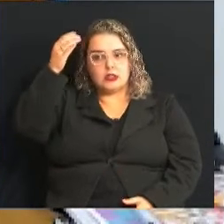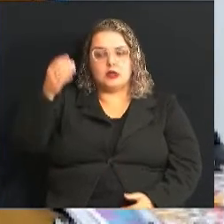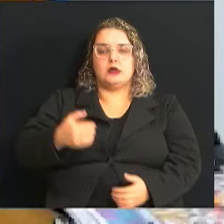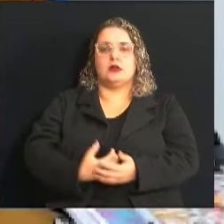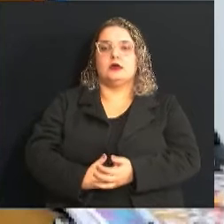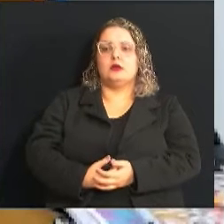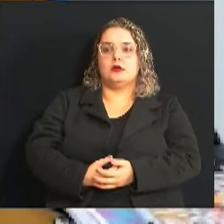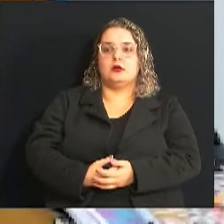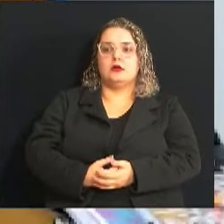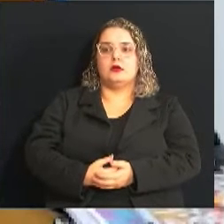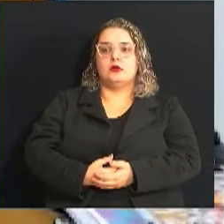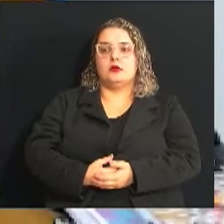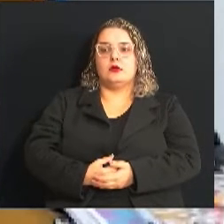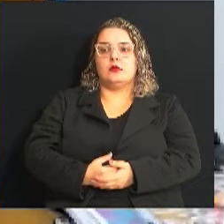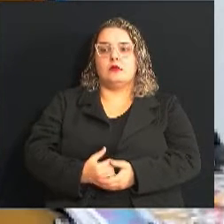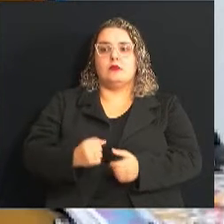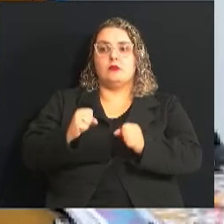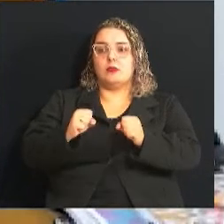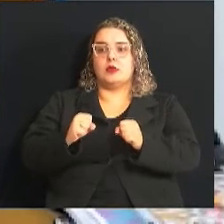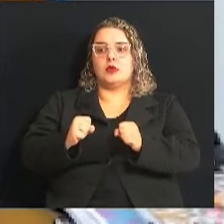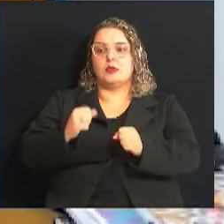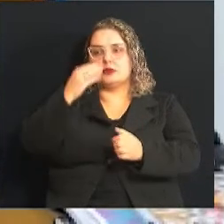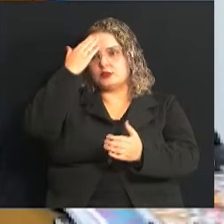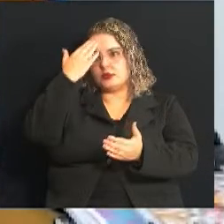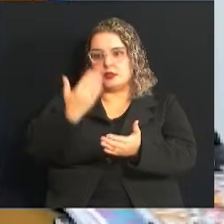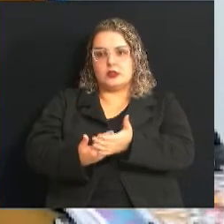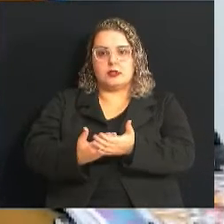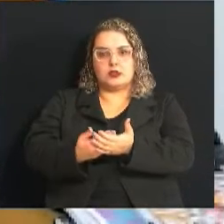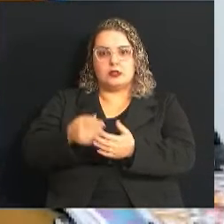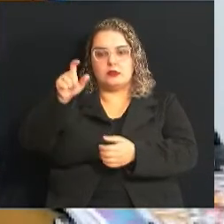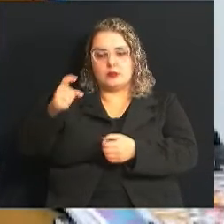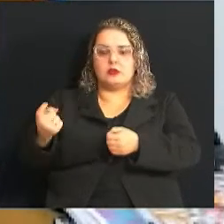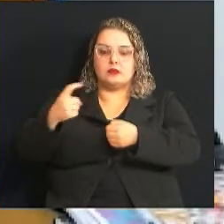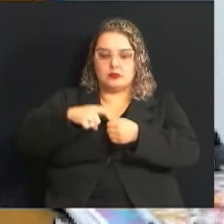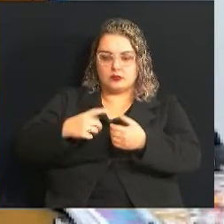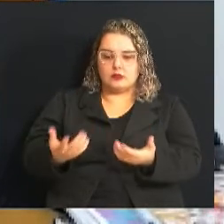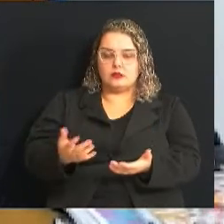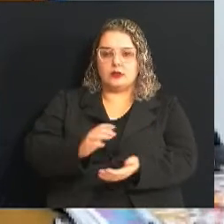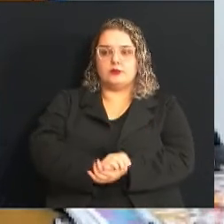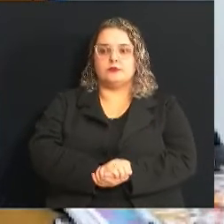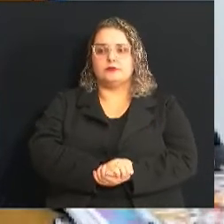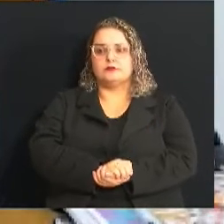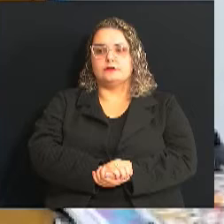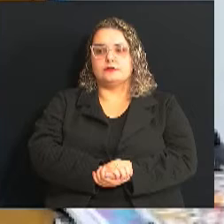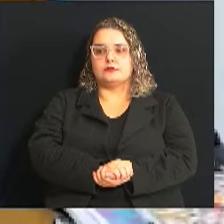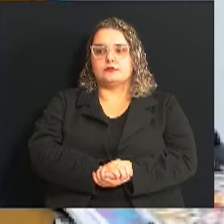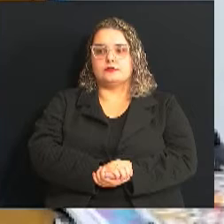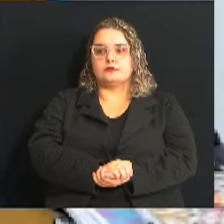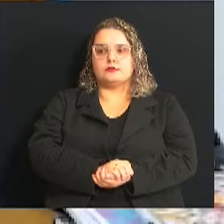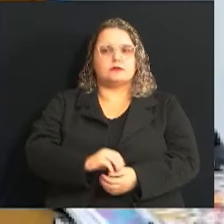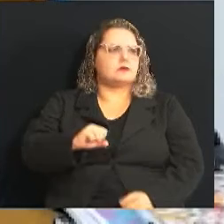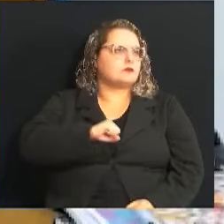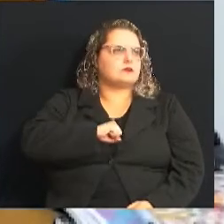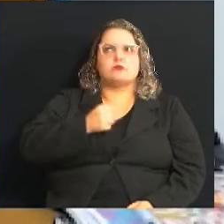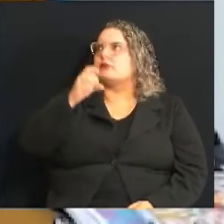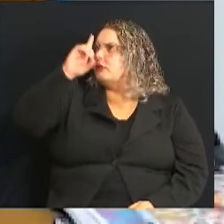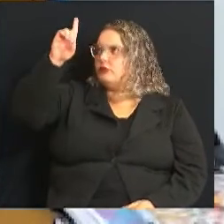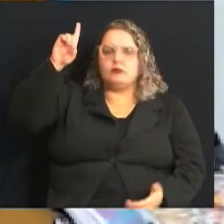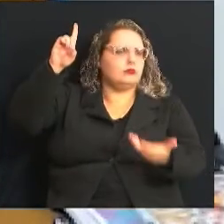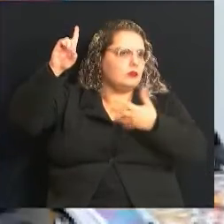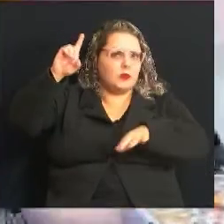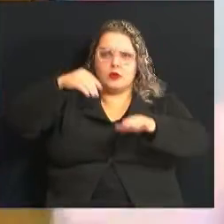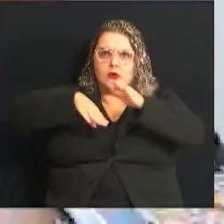pode acreditar que essa pessoa vai voltar. Então, como assim? Eu odeio Deus, eu não quero ir tudo, eu não quero o céu,